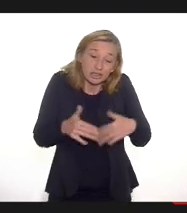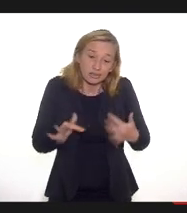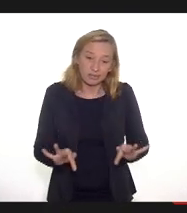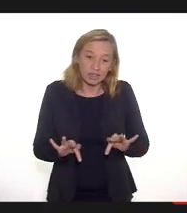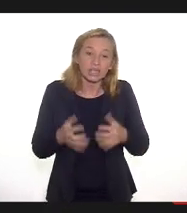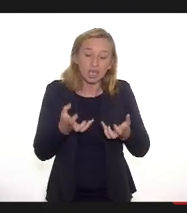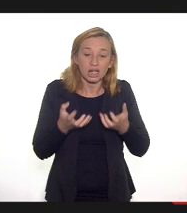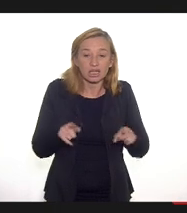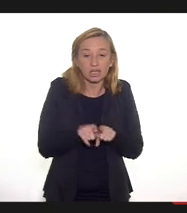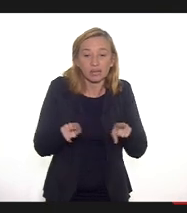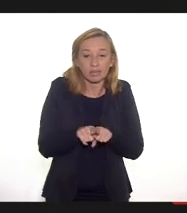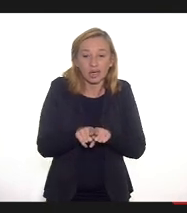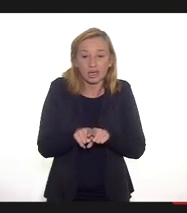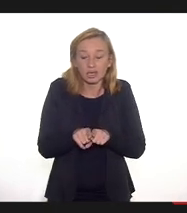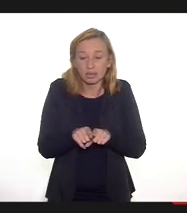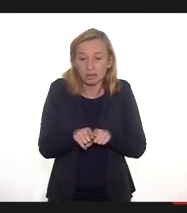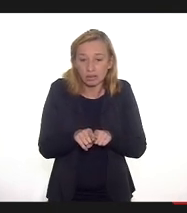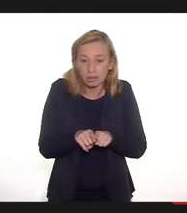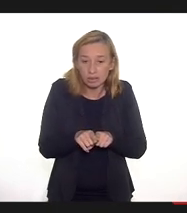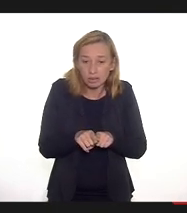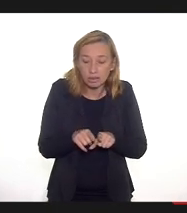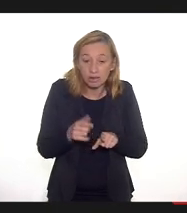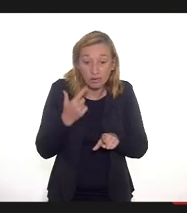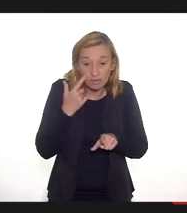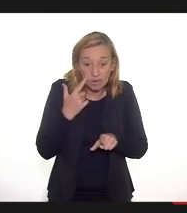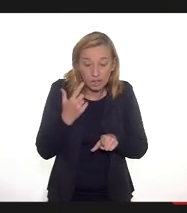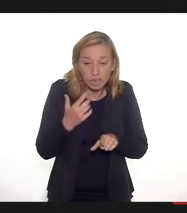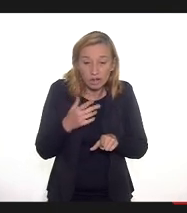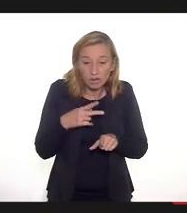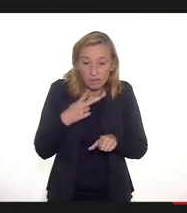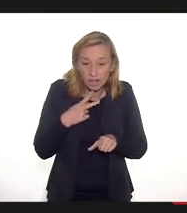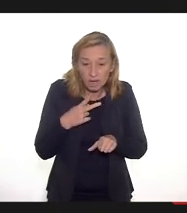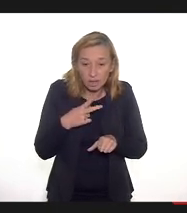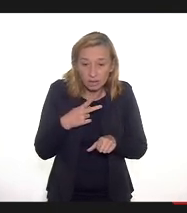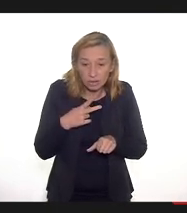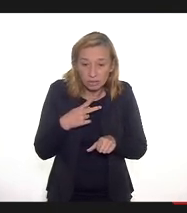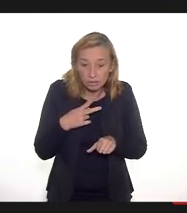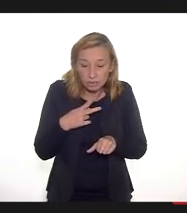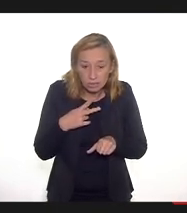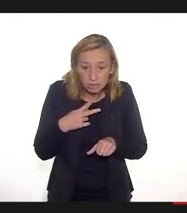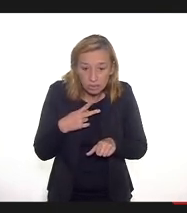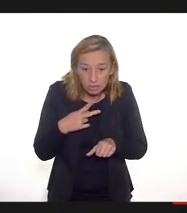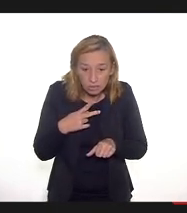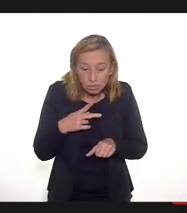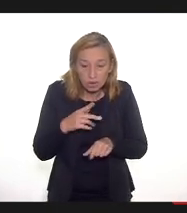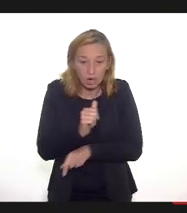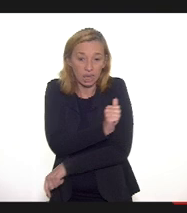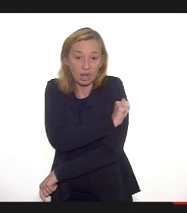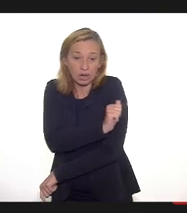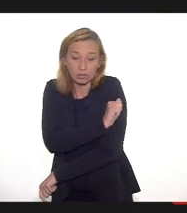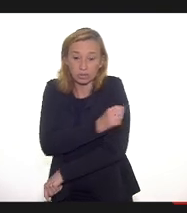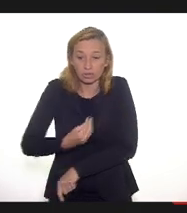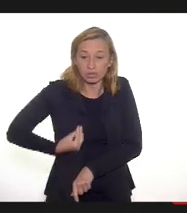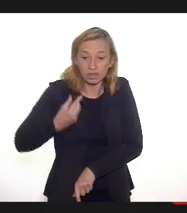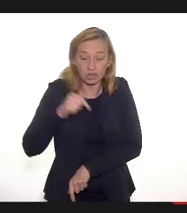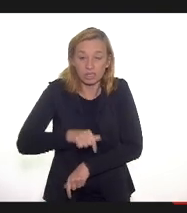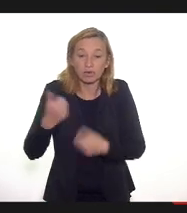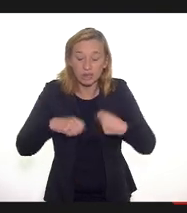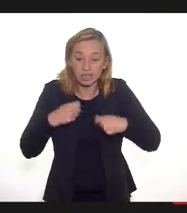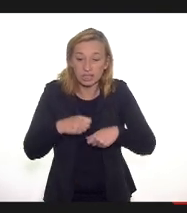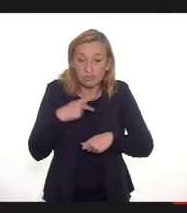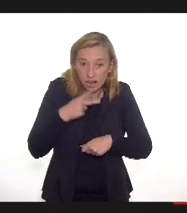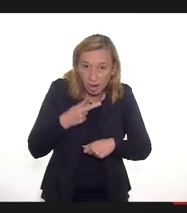queria também aqui chamar, né, eu queria ver a possibilidade de dividir a minha fala, porque tem alguns estudantes aqui que estão precisando muito